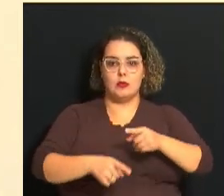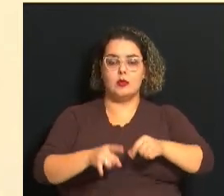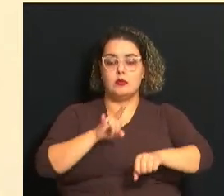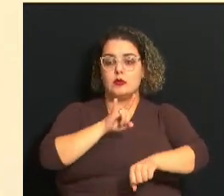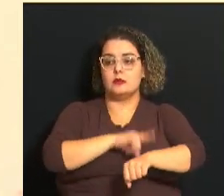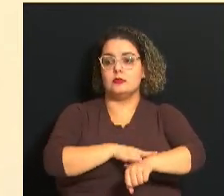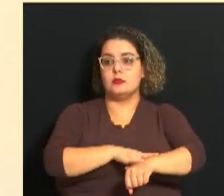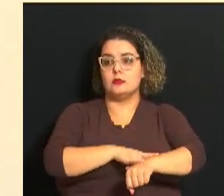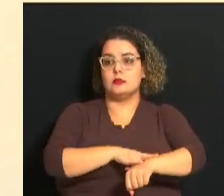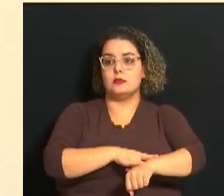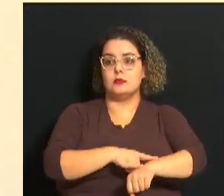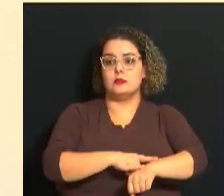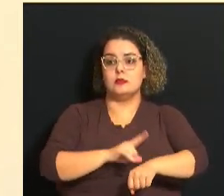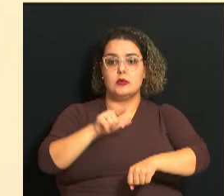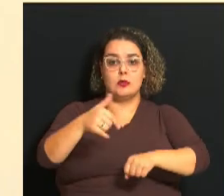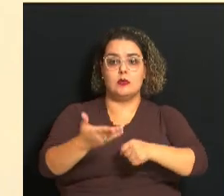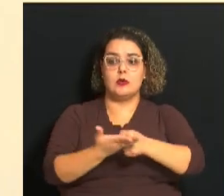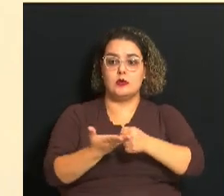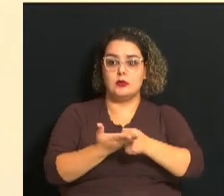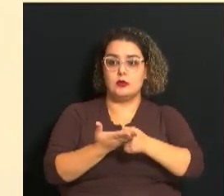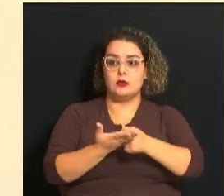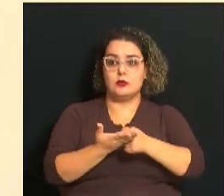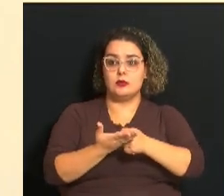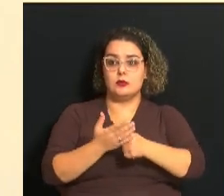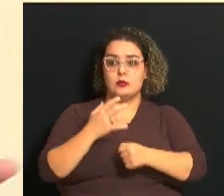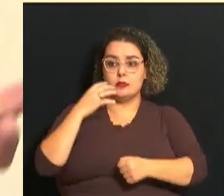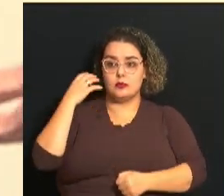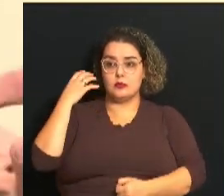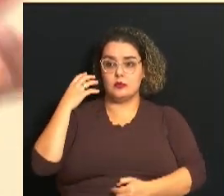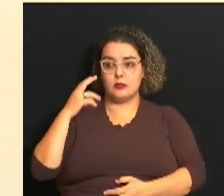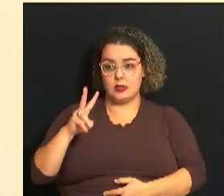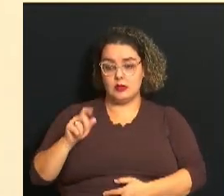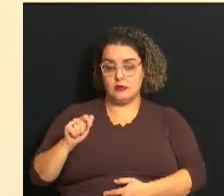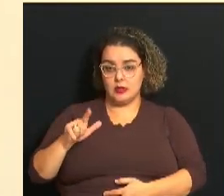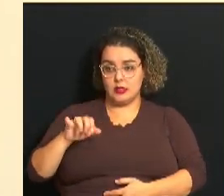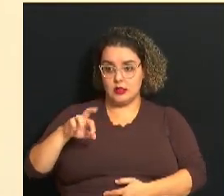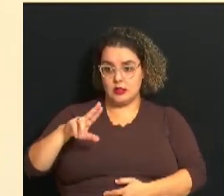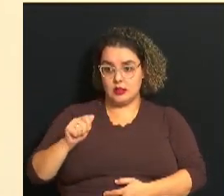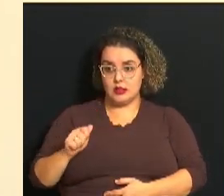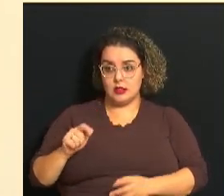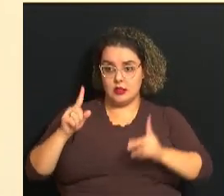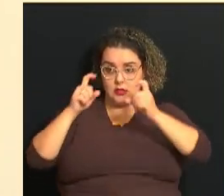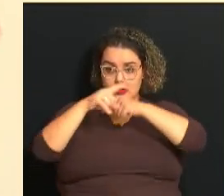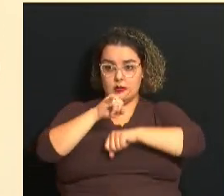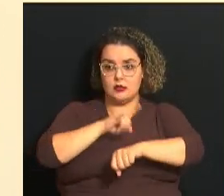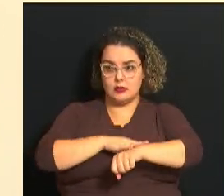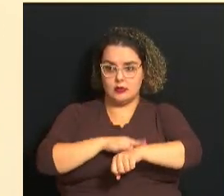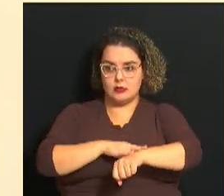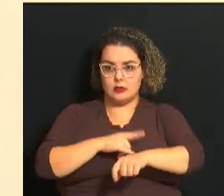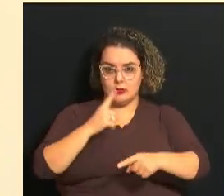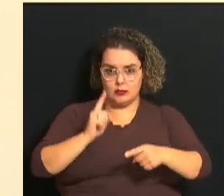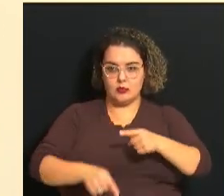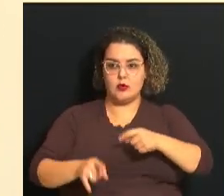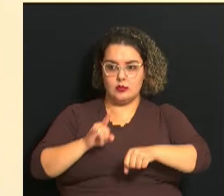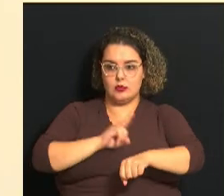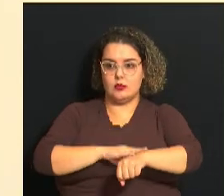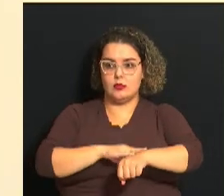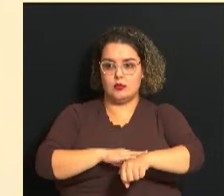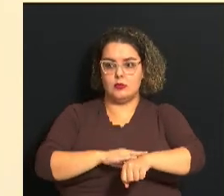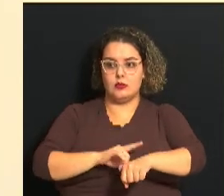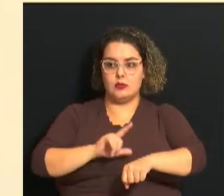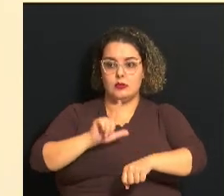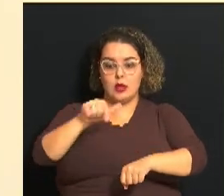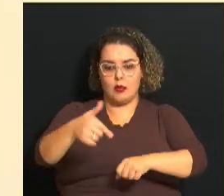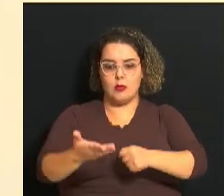fora do intervalo que foi trazida pela que lê Valéria e essa dificuldade e ao banheiro a proibição de ao banheiro pode intervalo